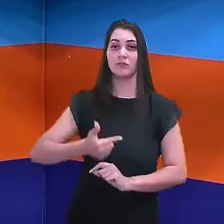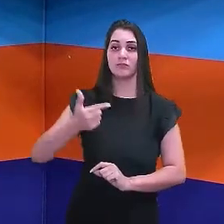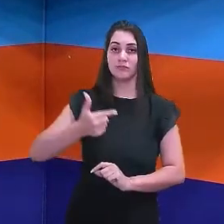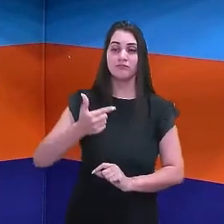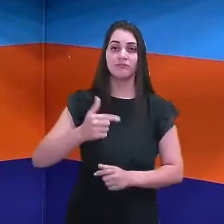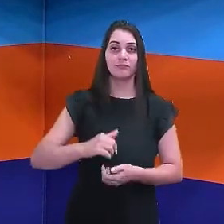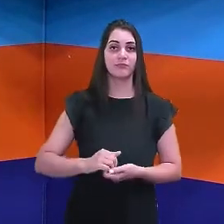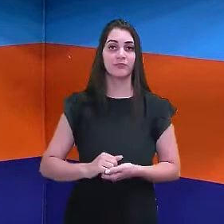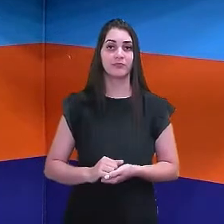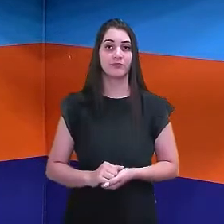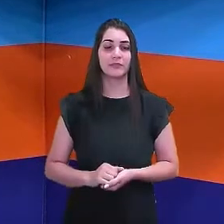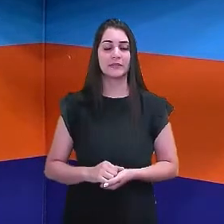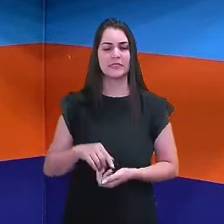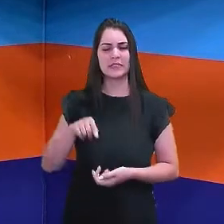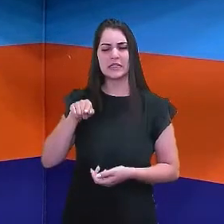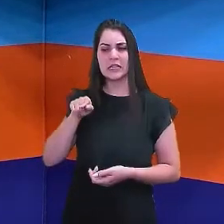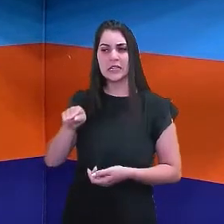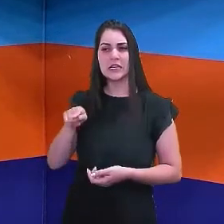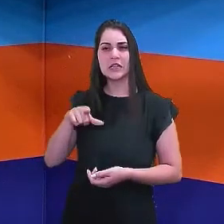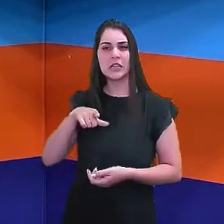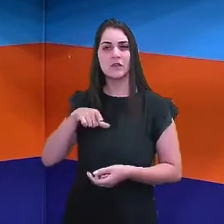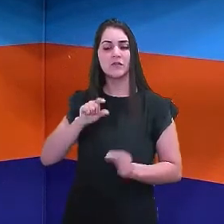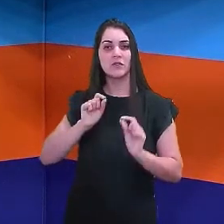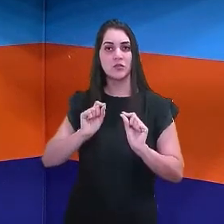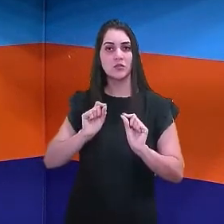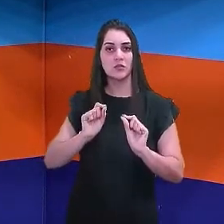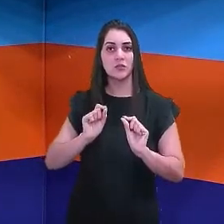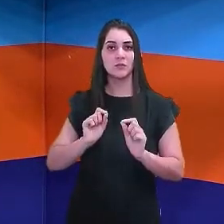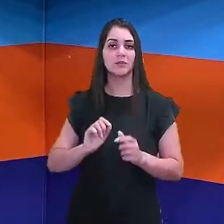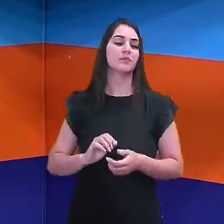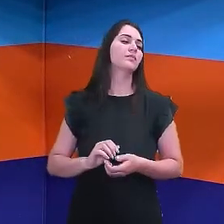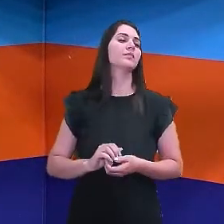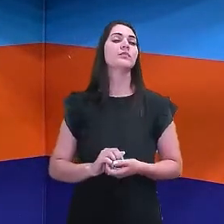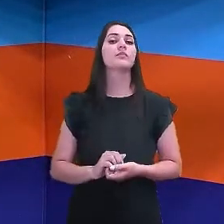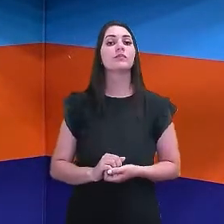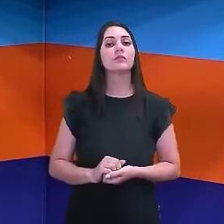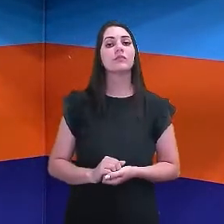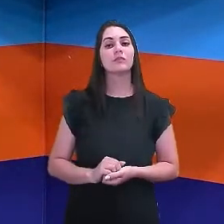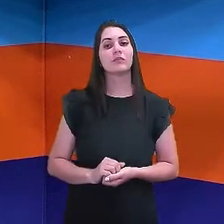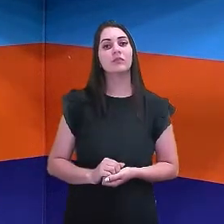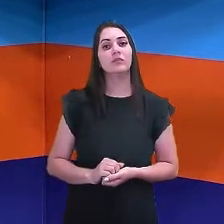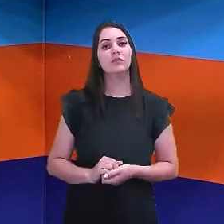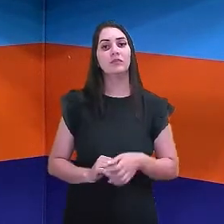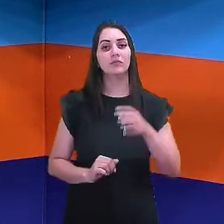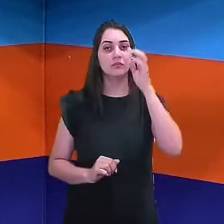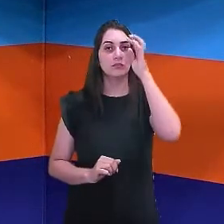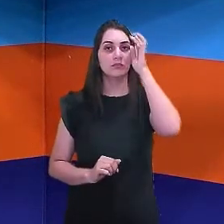II ele tivesse o seu